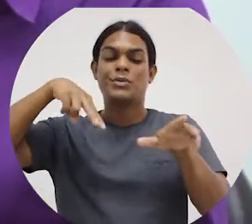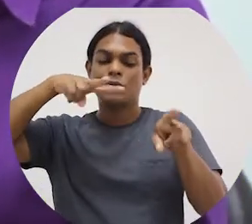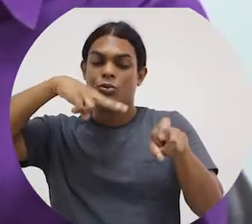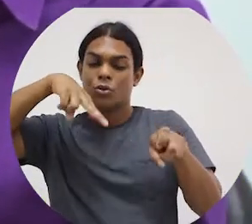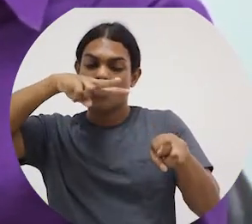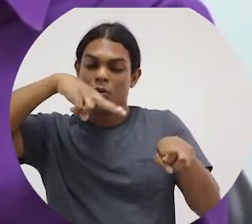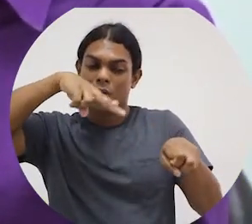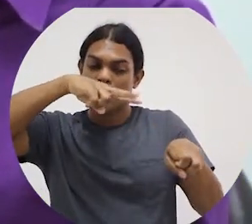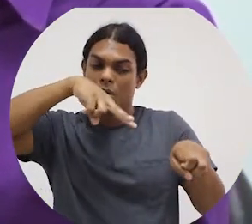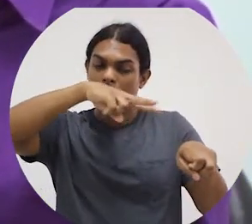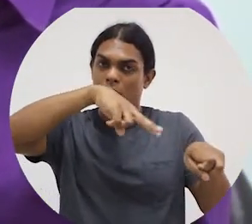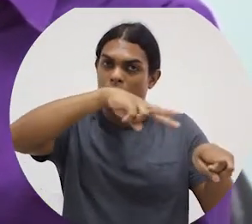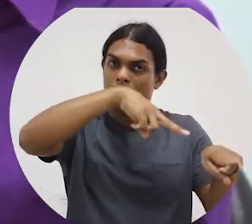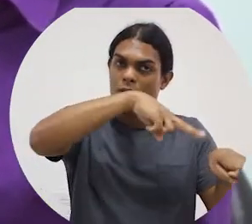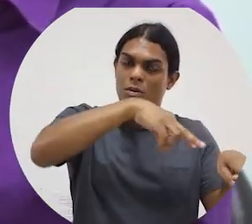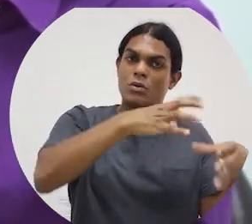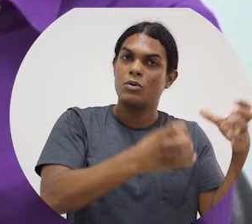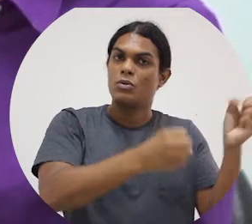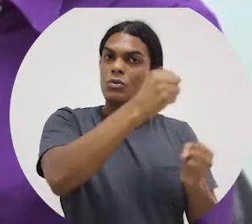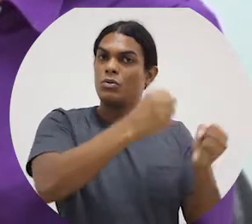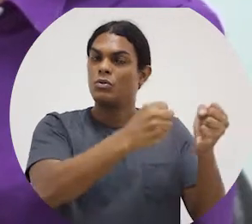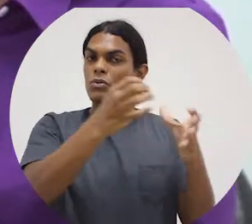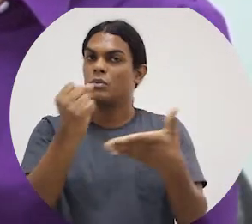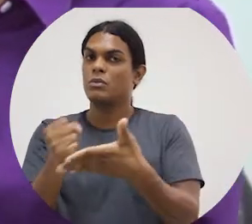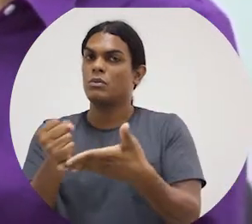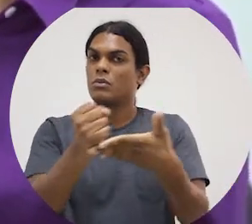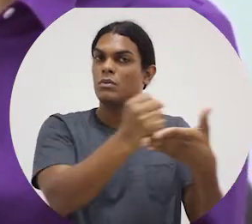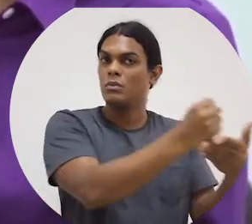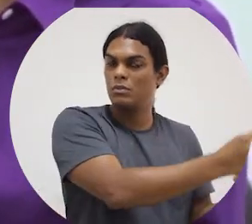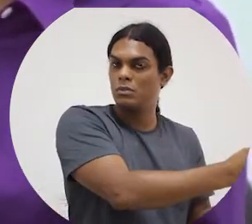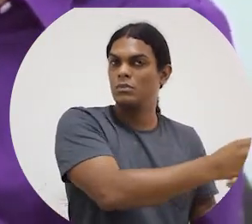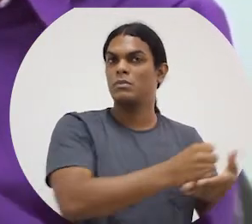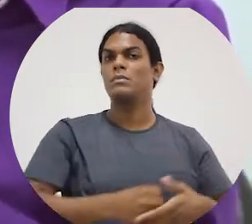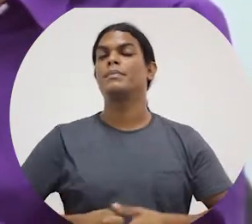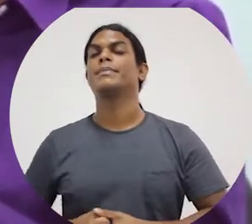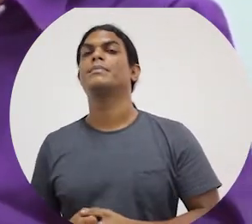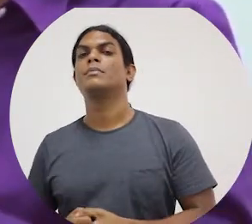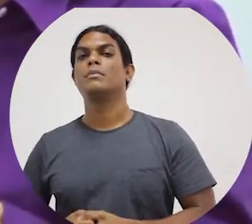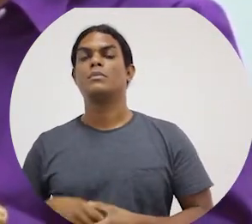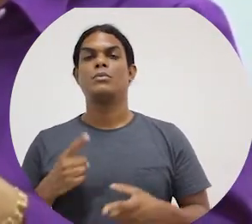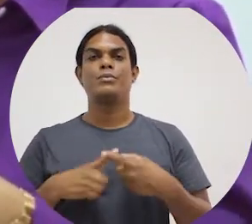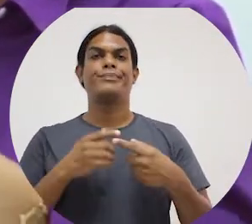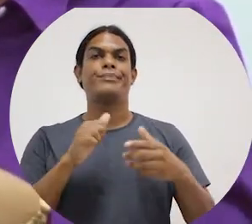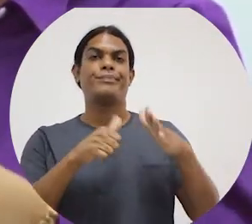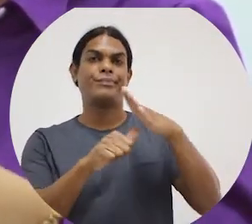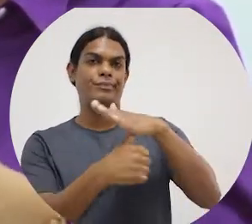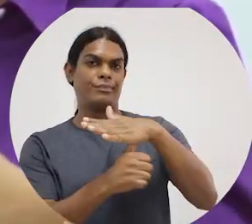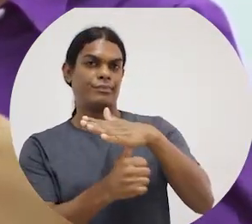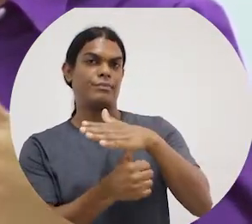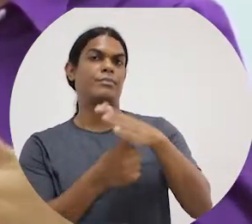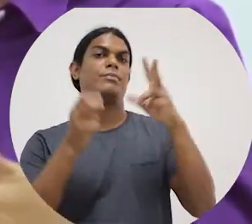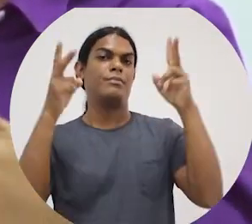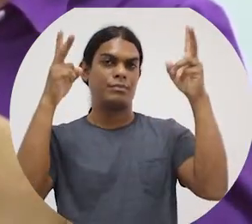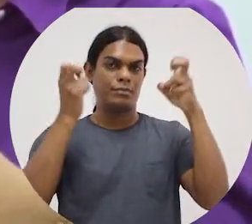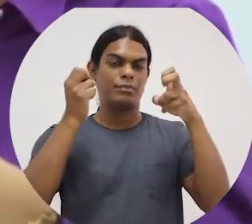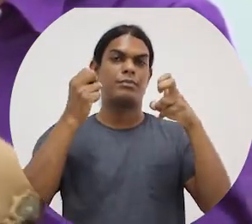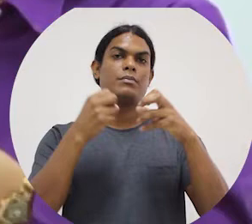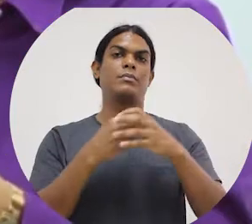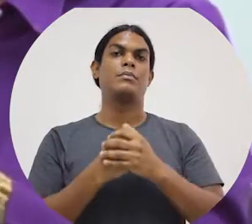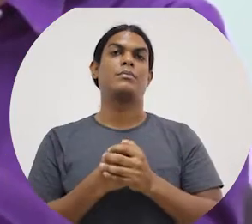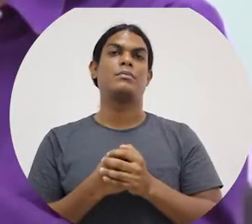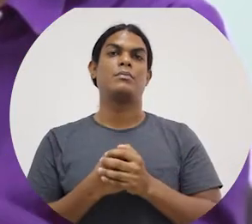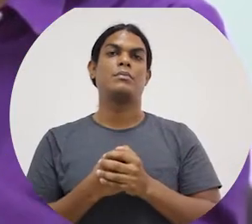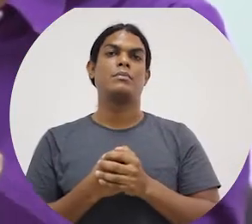muito valor a essa prestação de serviço, porque garante ao cliente rastrear, identificar em qual